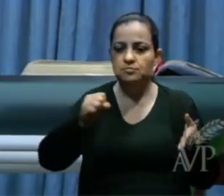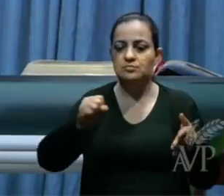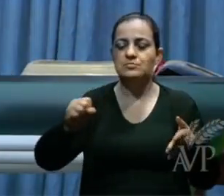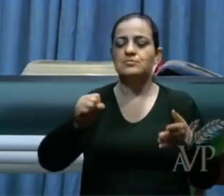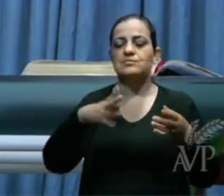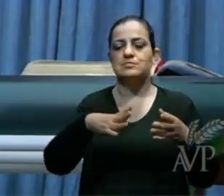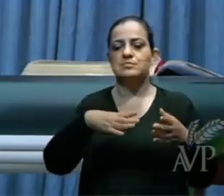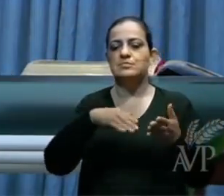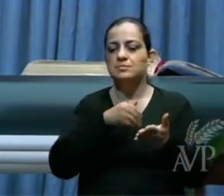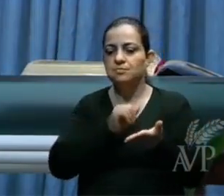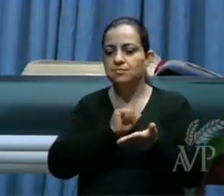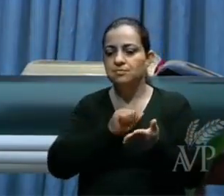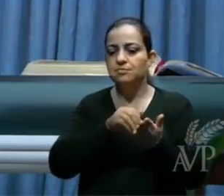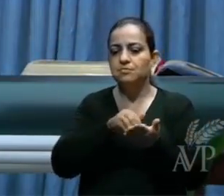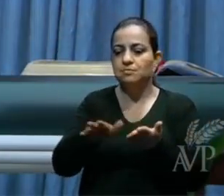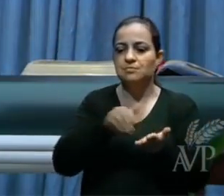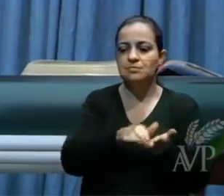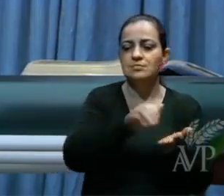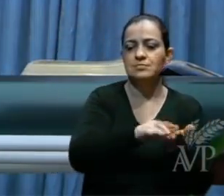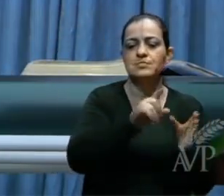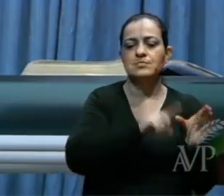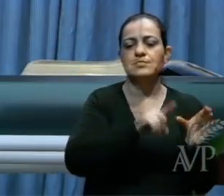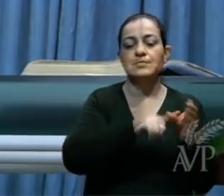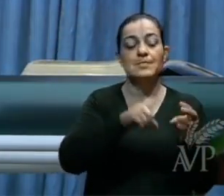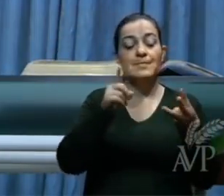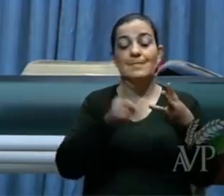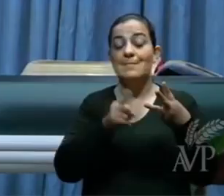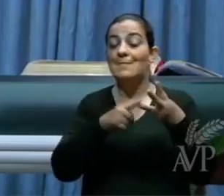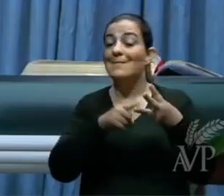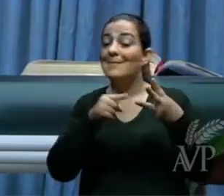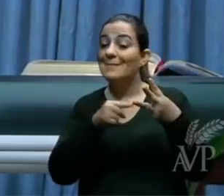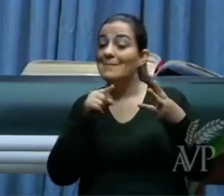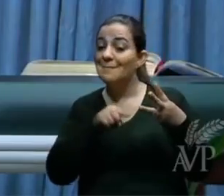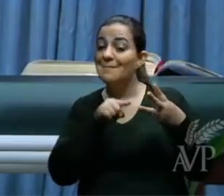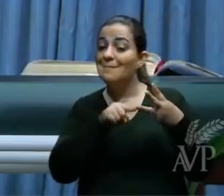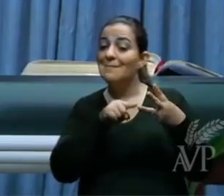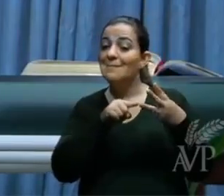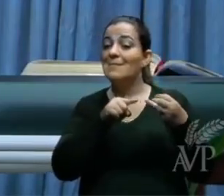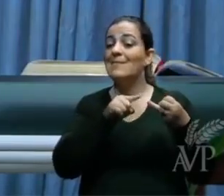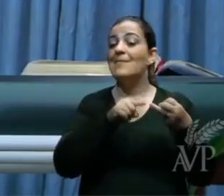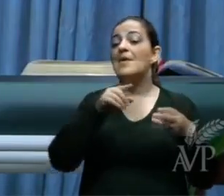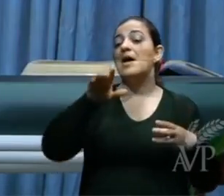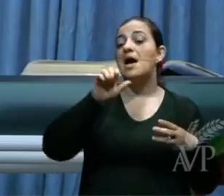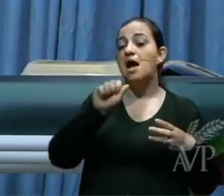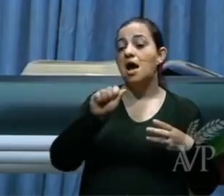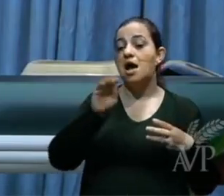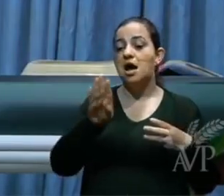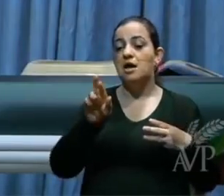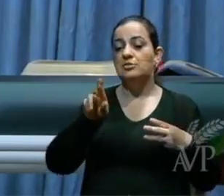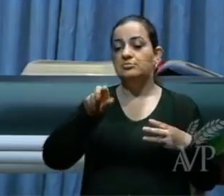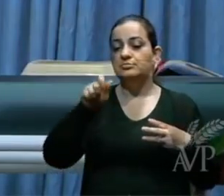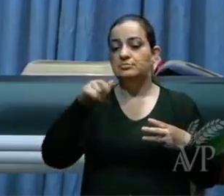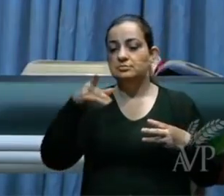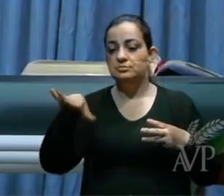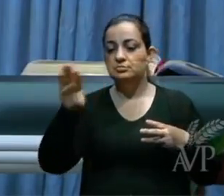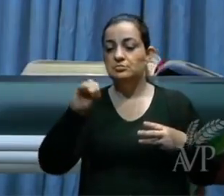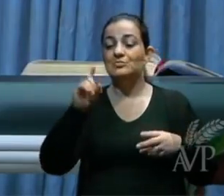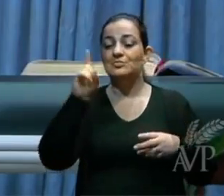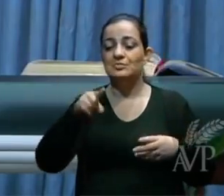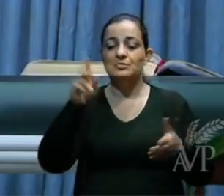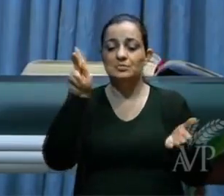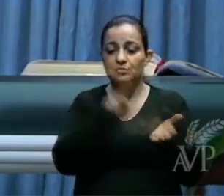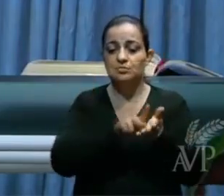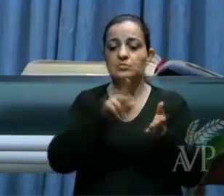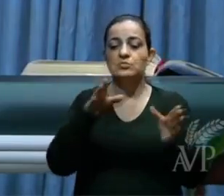dali mas abraão representa a noiva ea brawn não